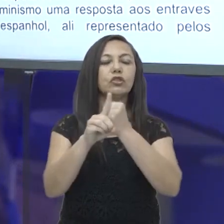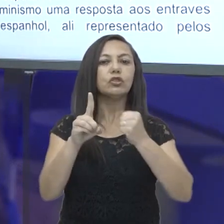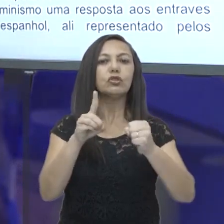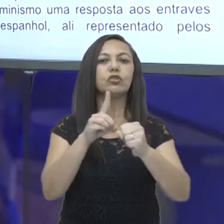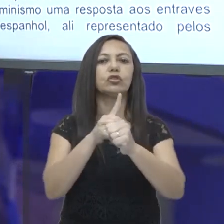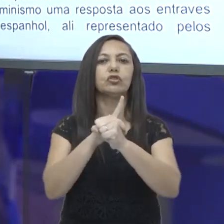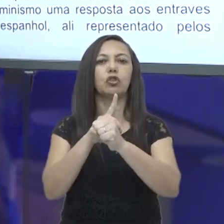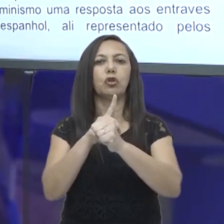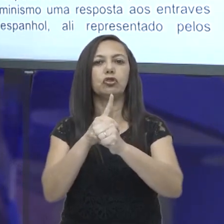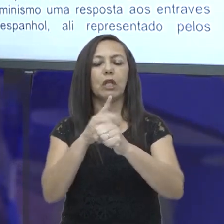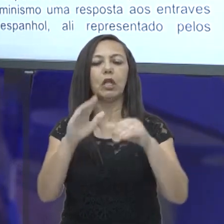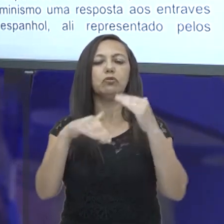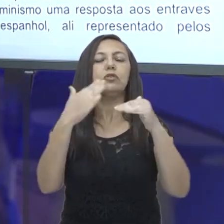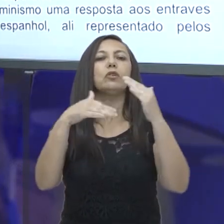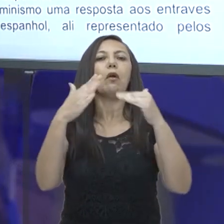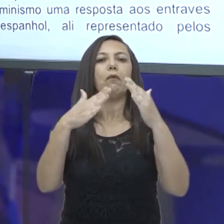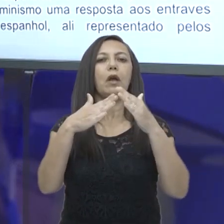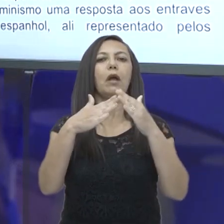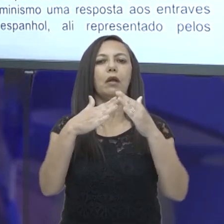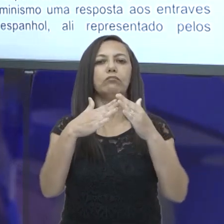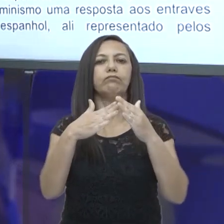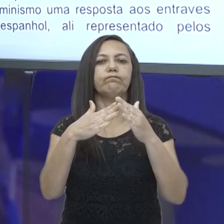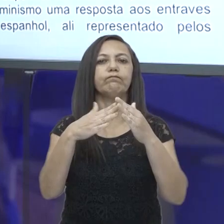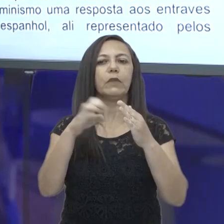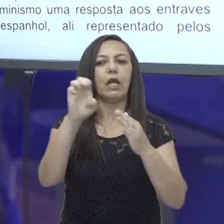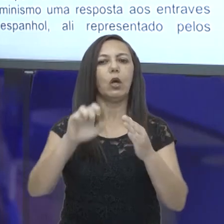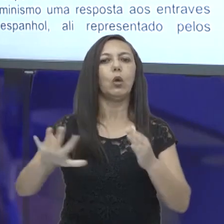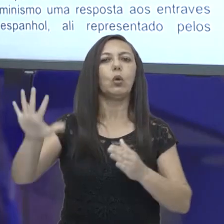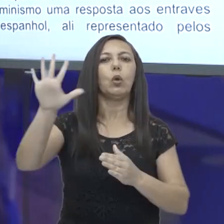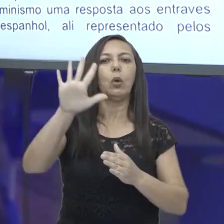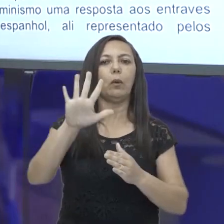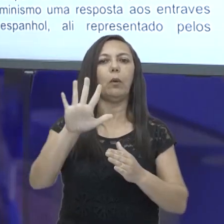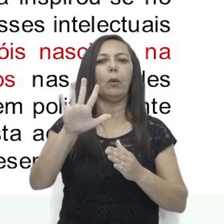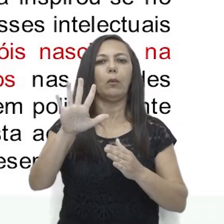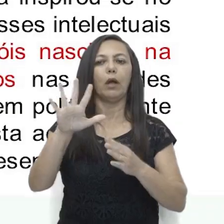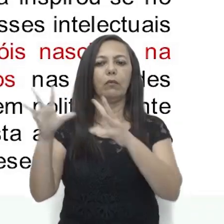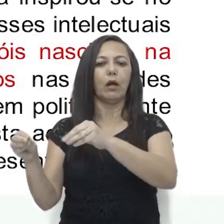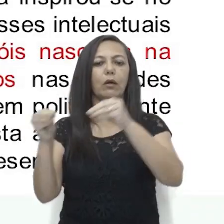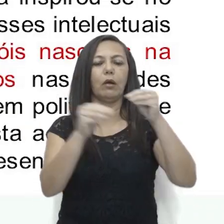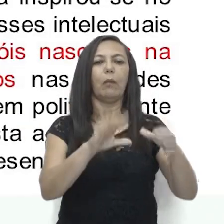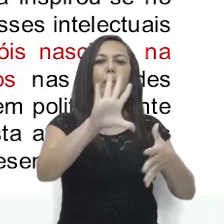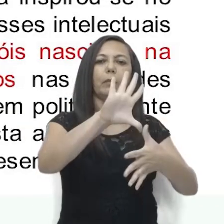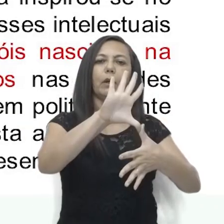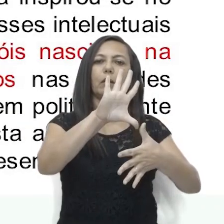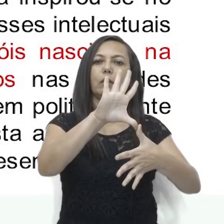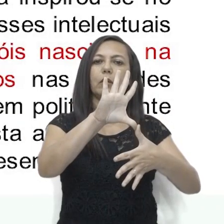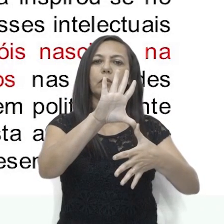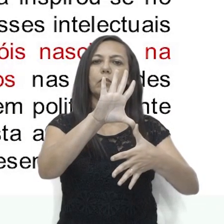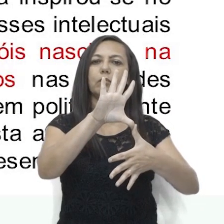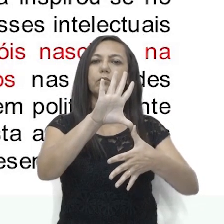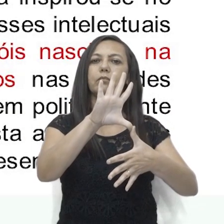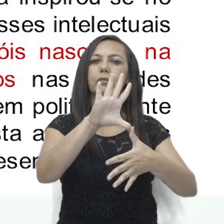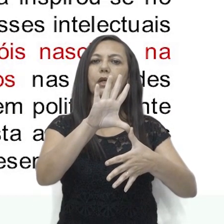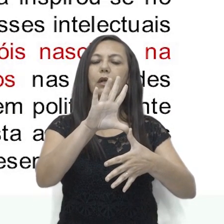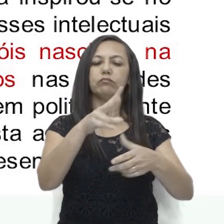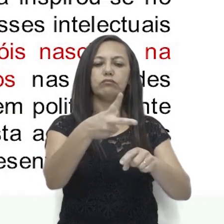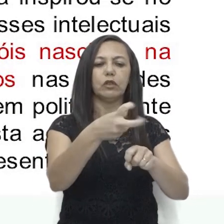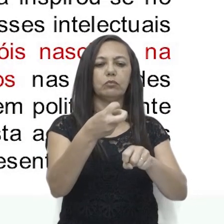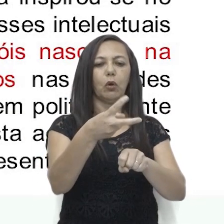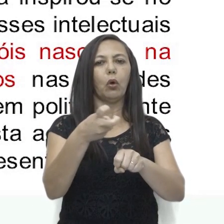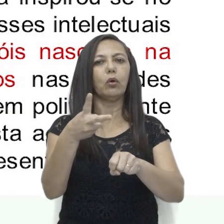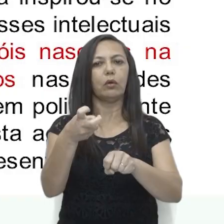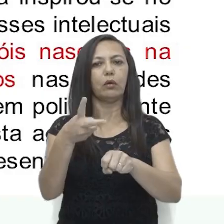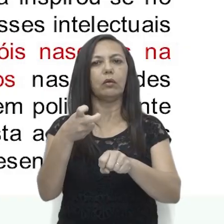civilização moderna, civilização europeia, que vem para as Américas para fazer a sua